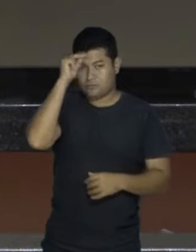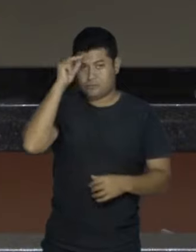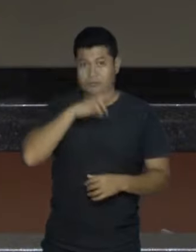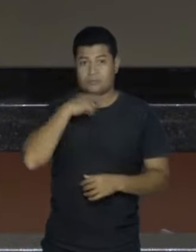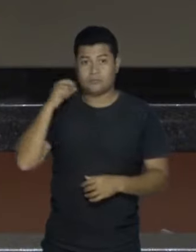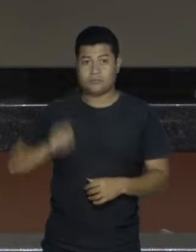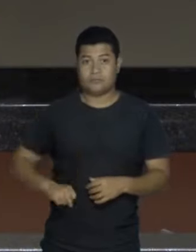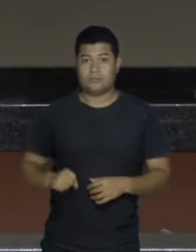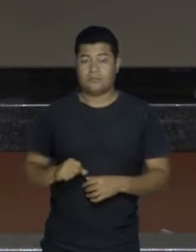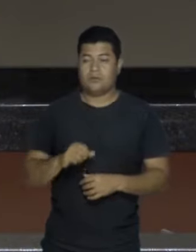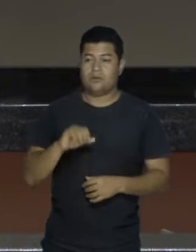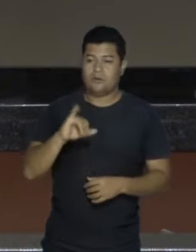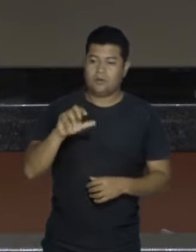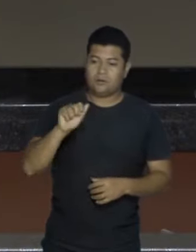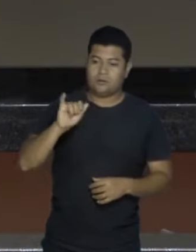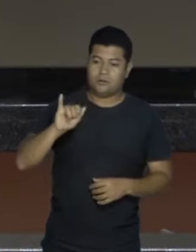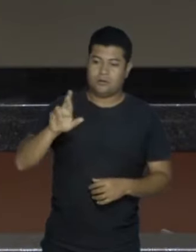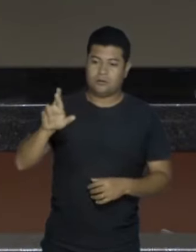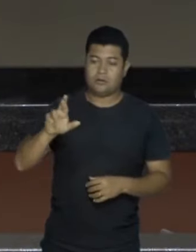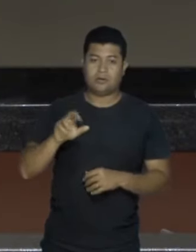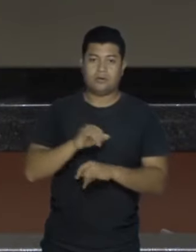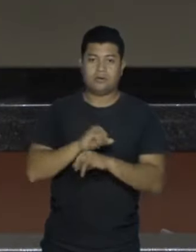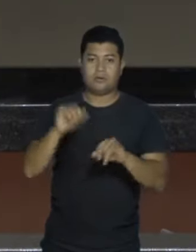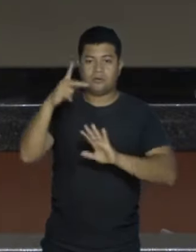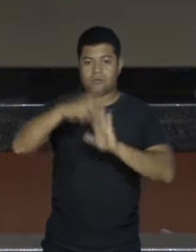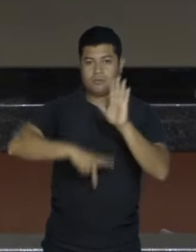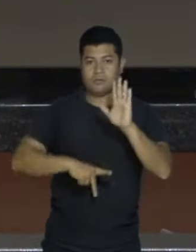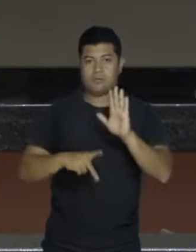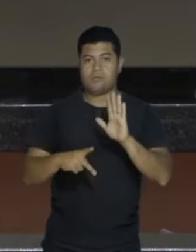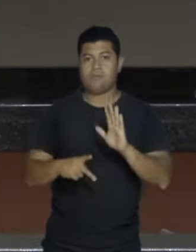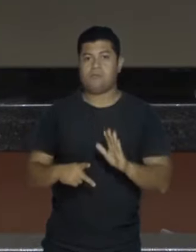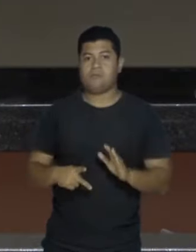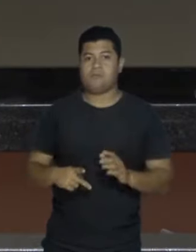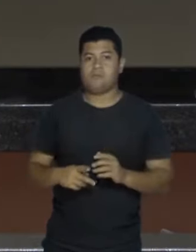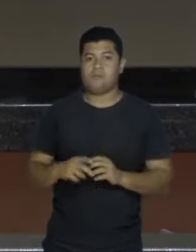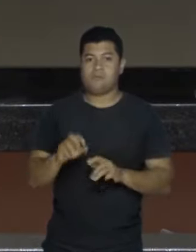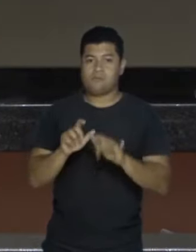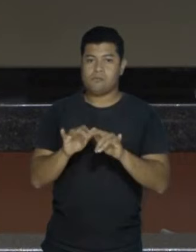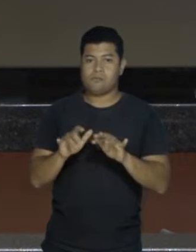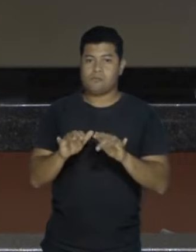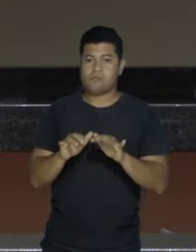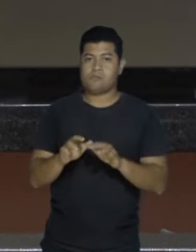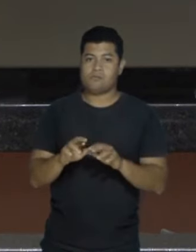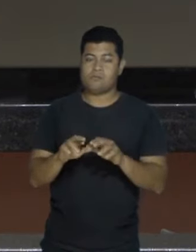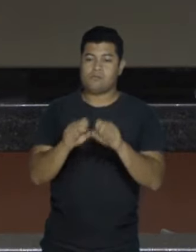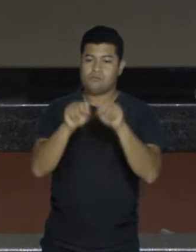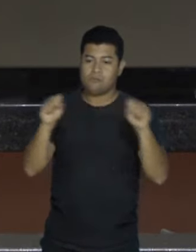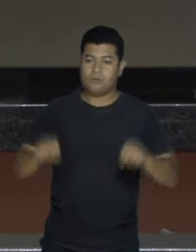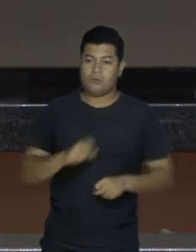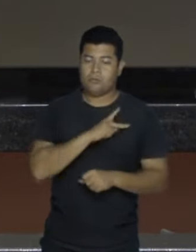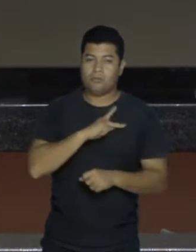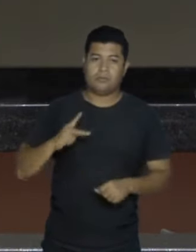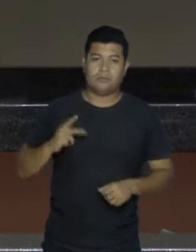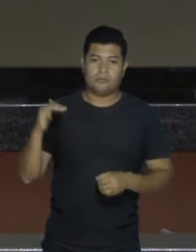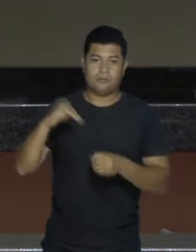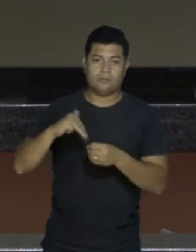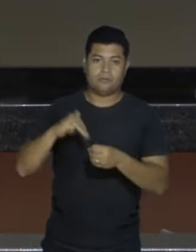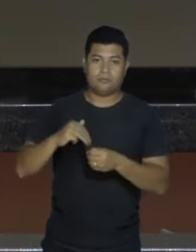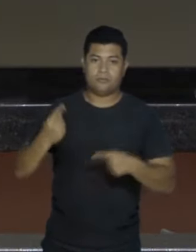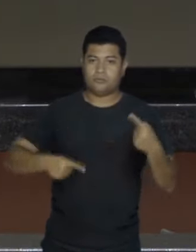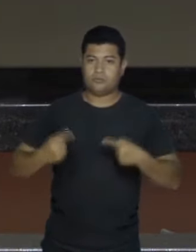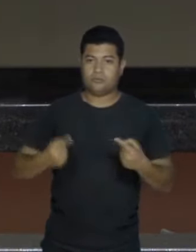franzner pelo lançamento do projeto escola de programação da Rede Pública Municipal em discussão com a palavra